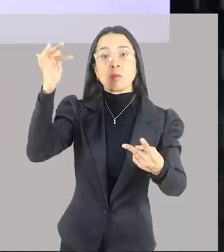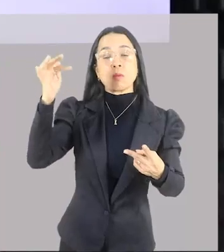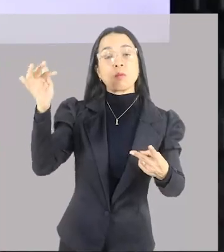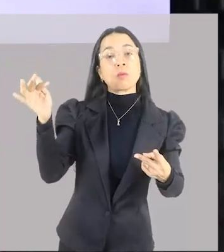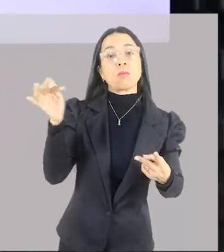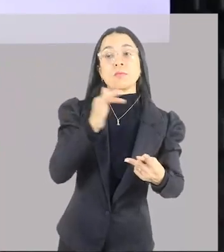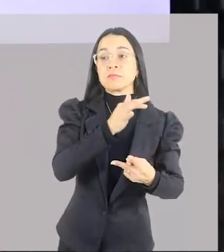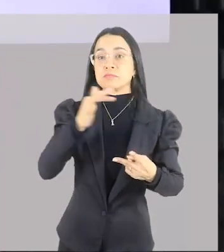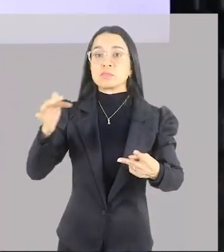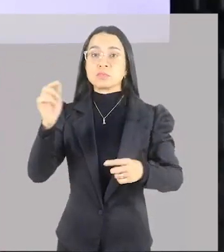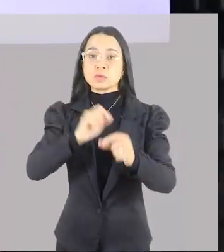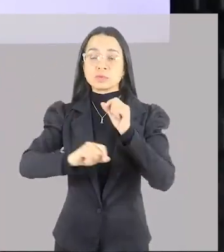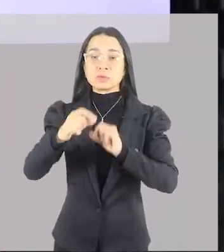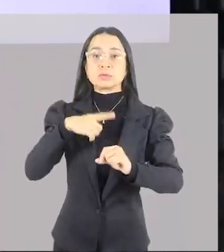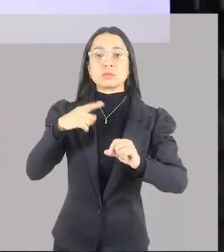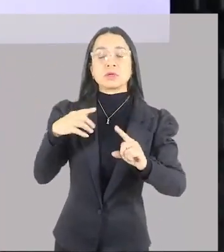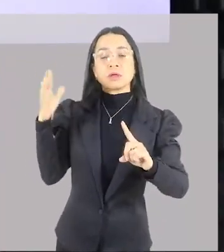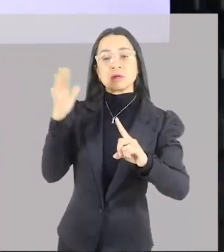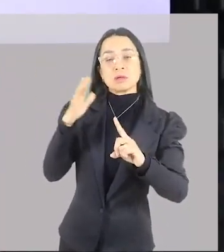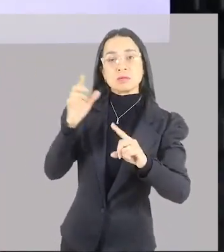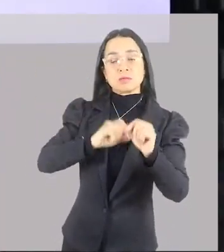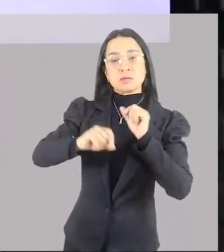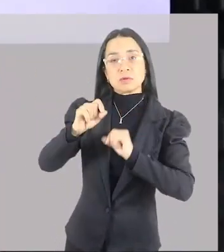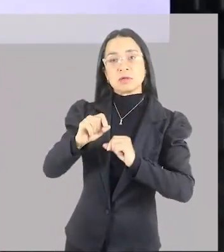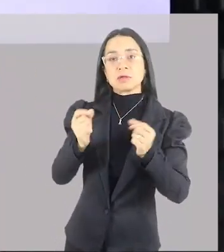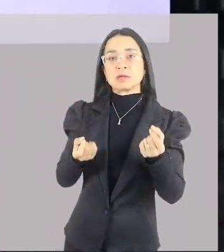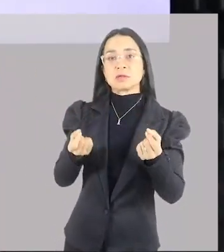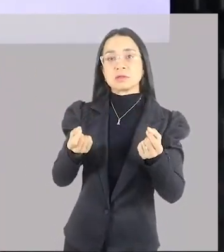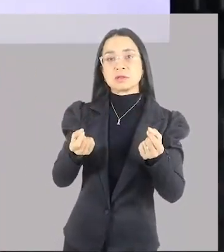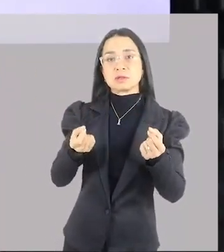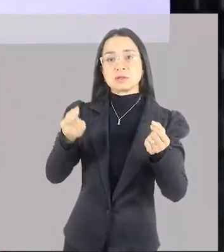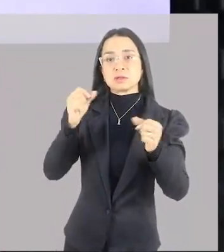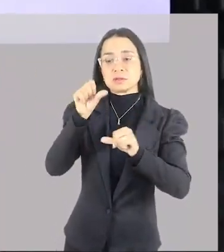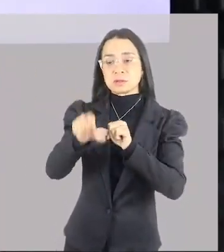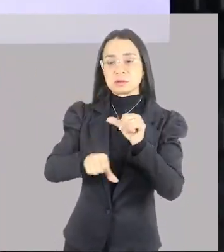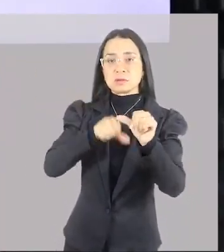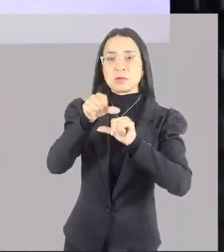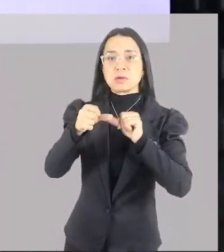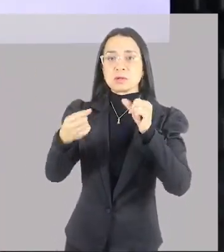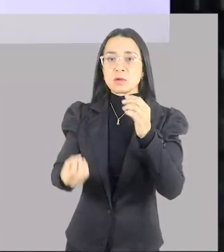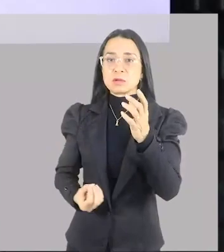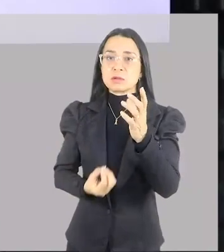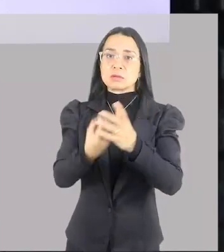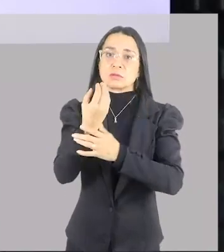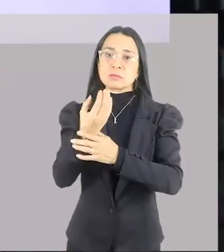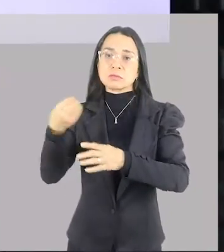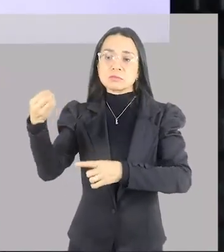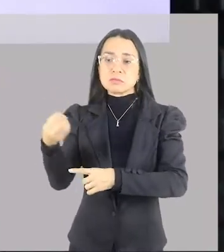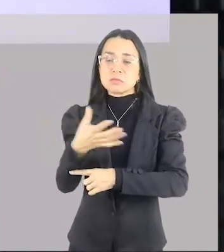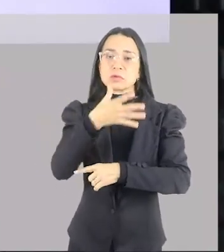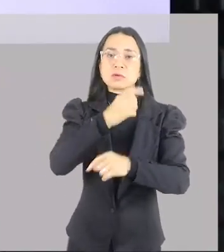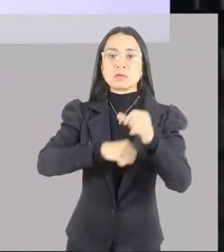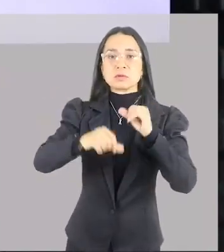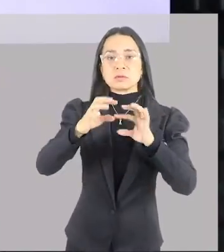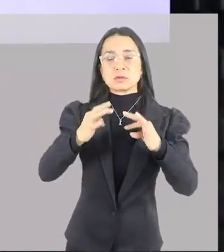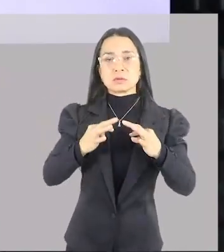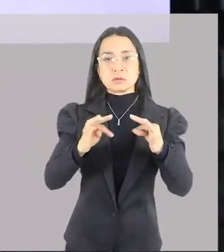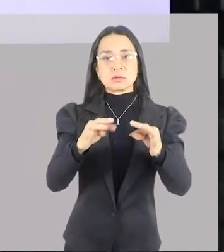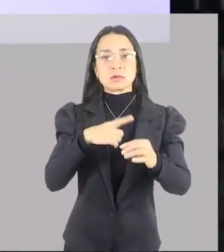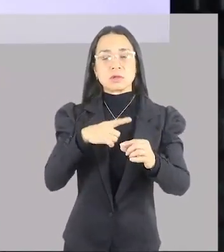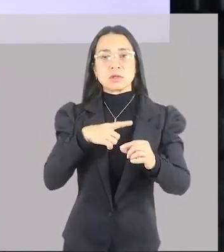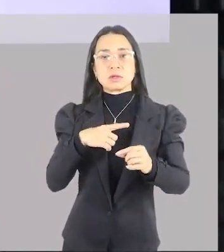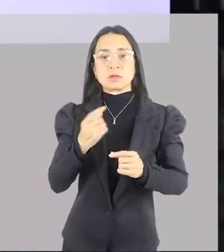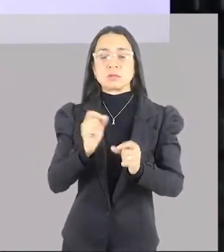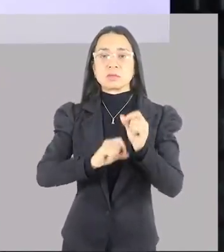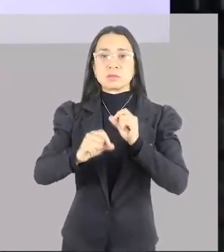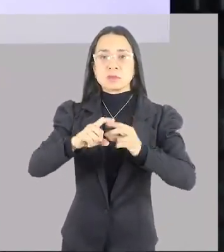tem principalmente a influência das inovações tecnológicas, né? Começamos a ter ali a presença